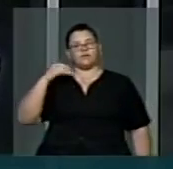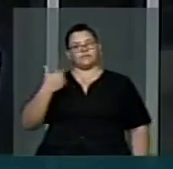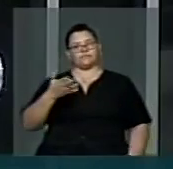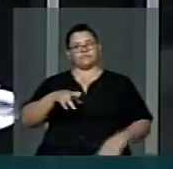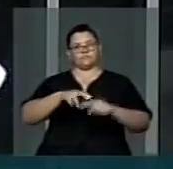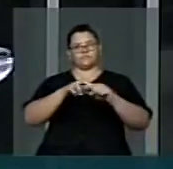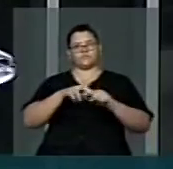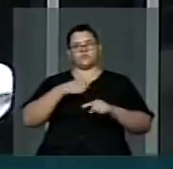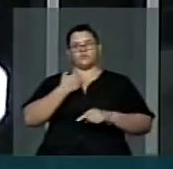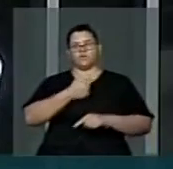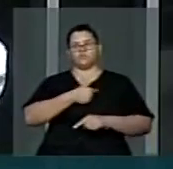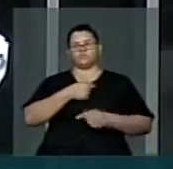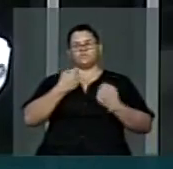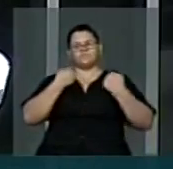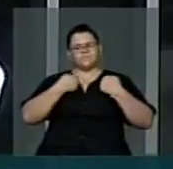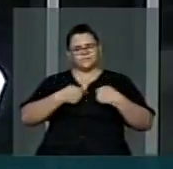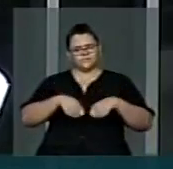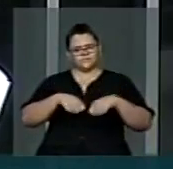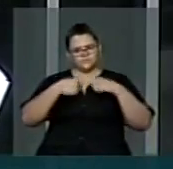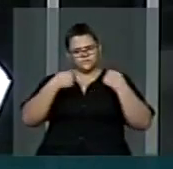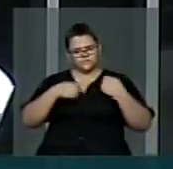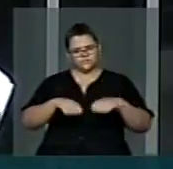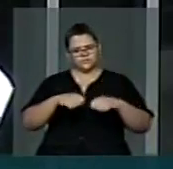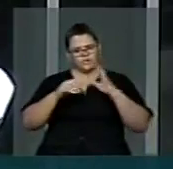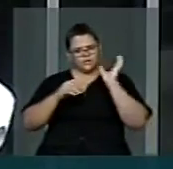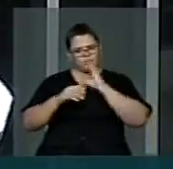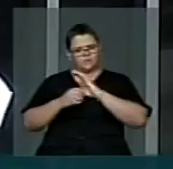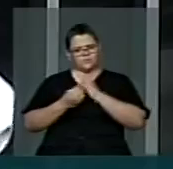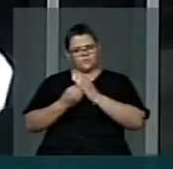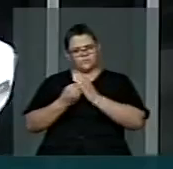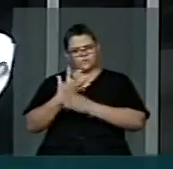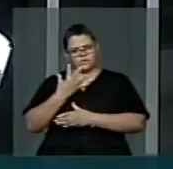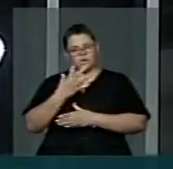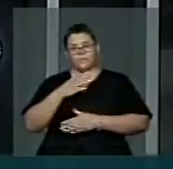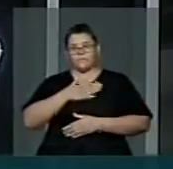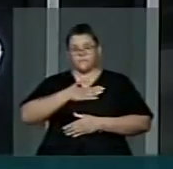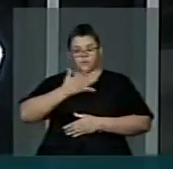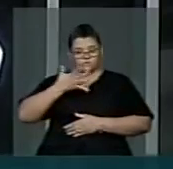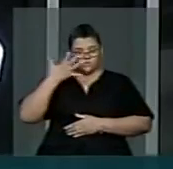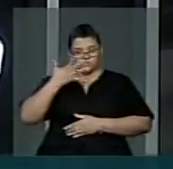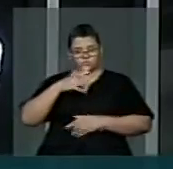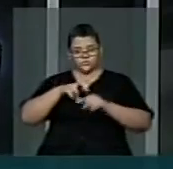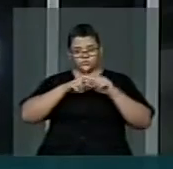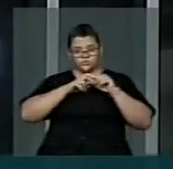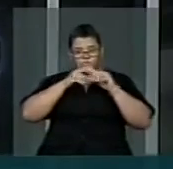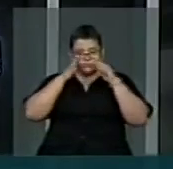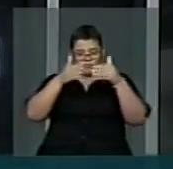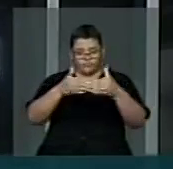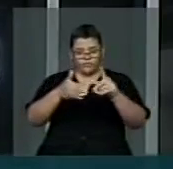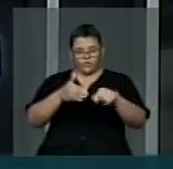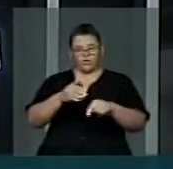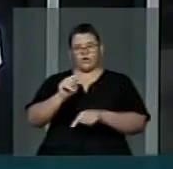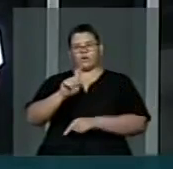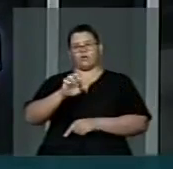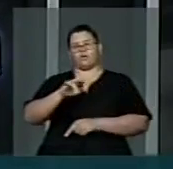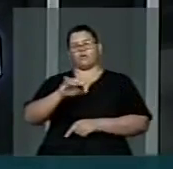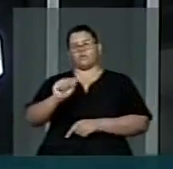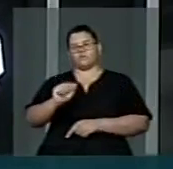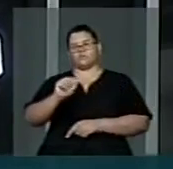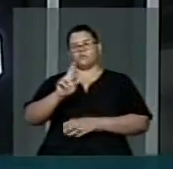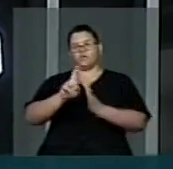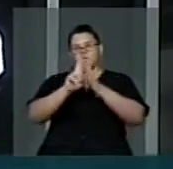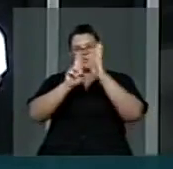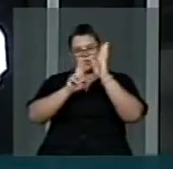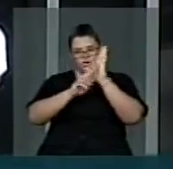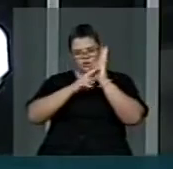olhos a necessidade da criação, e esta é a tese central do meu pronunciamento, de uma agência reguladora do ensino